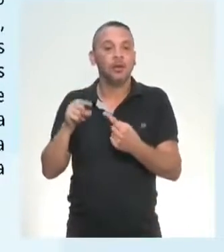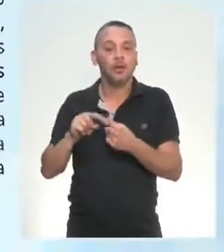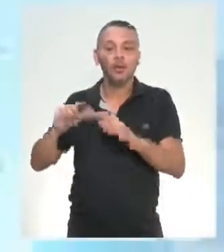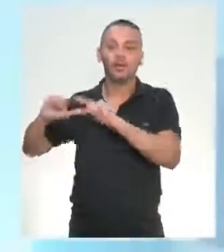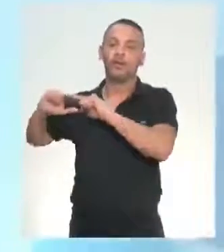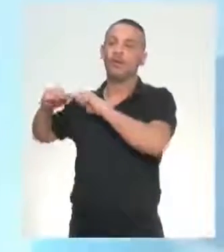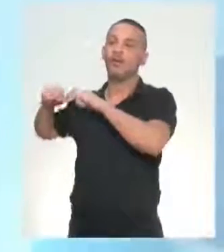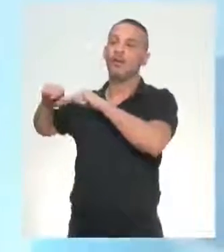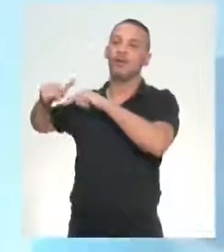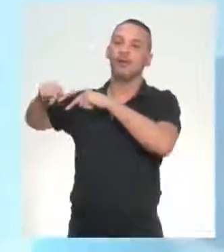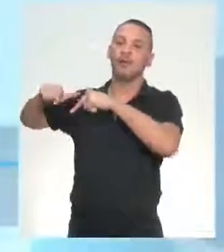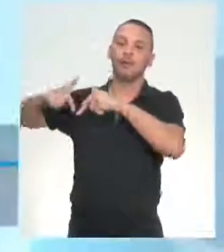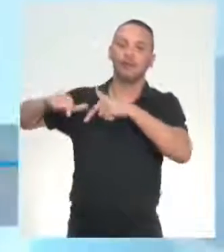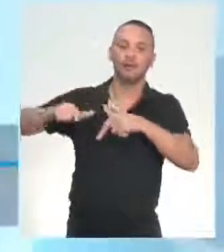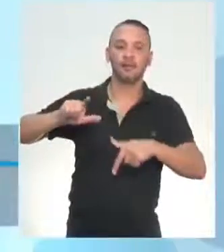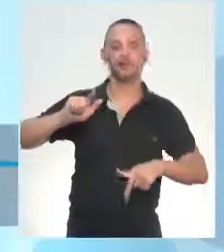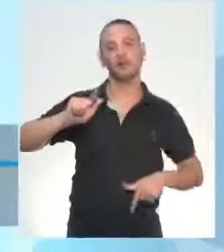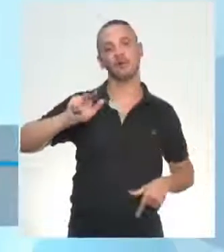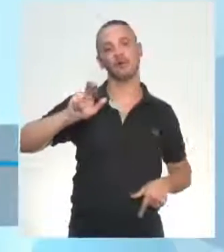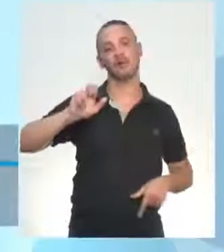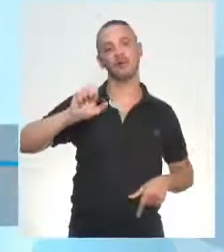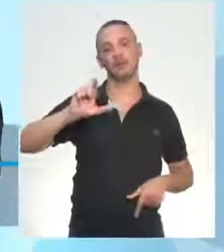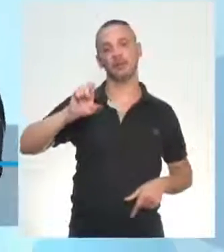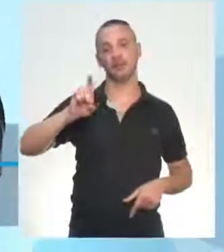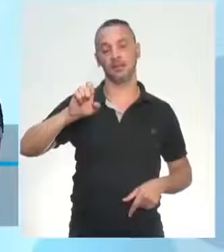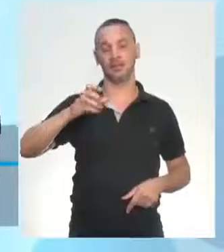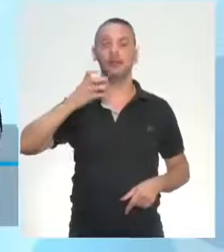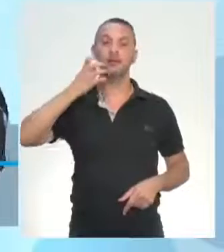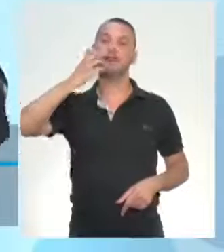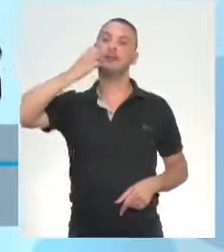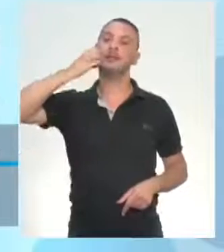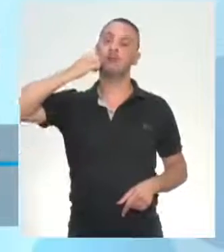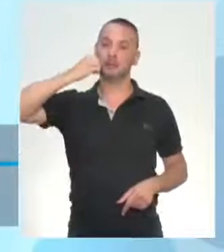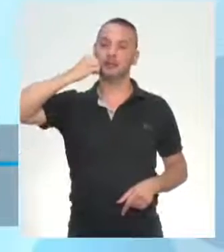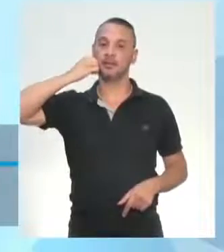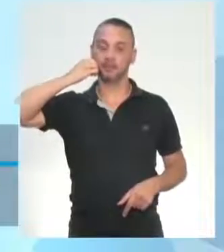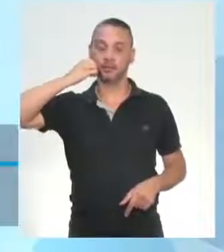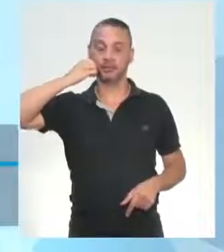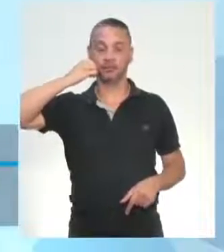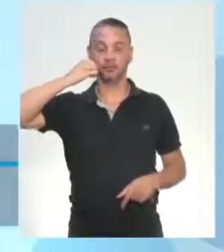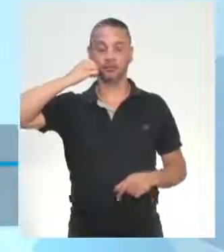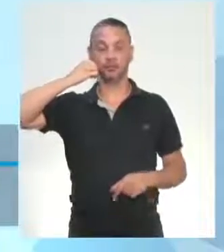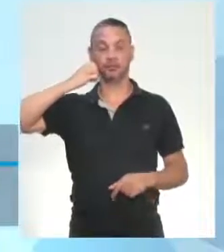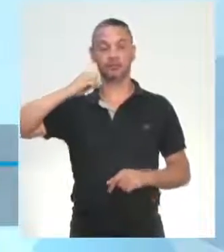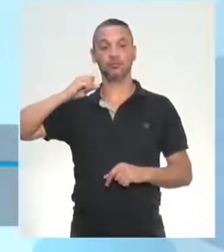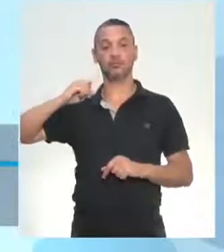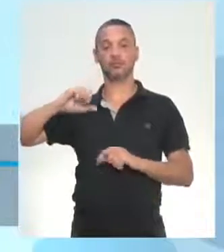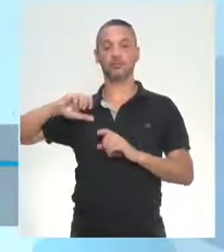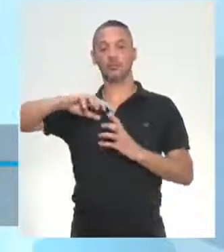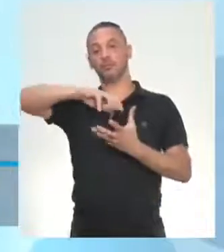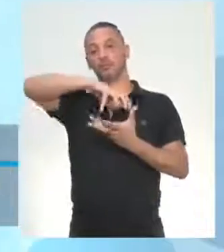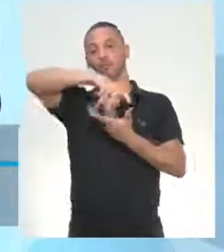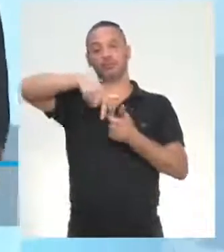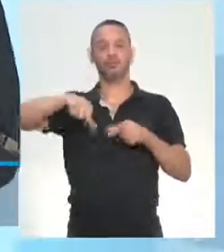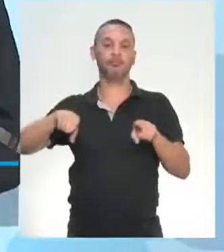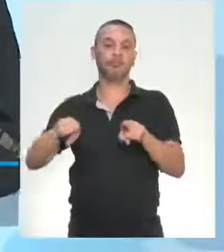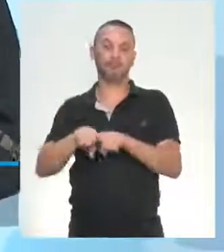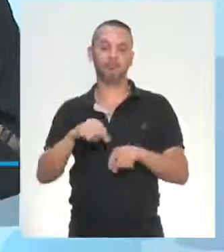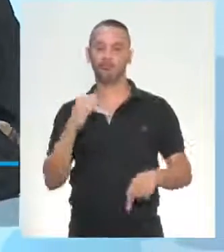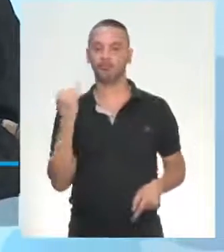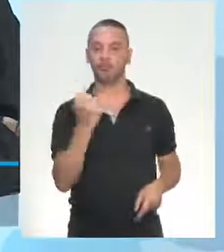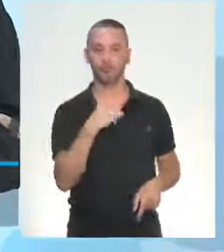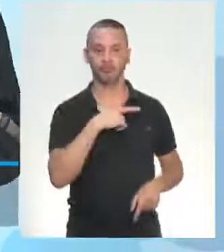tradição oral Gueledé foi tombada aí como patrimônio imaterial, né, da humanidade